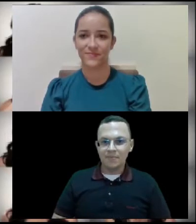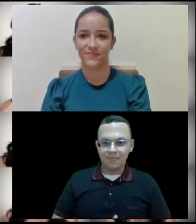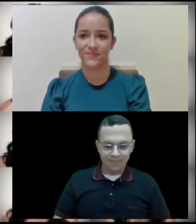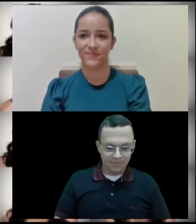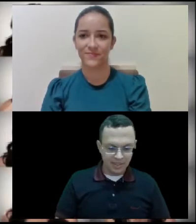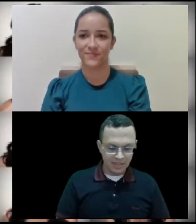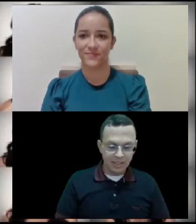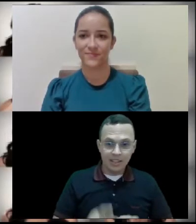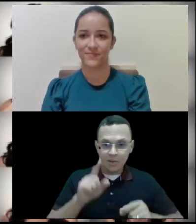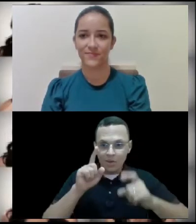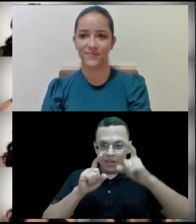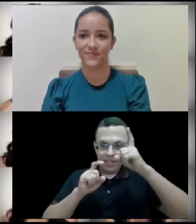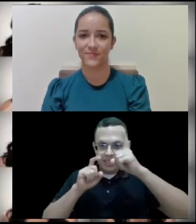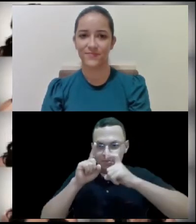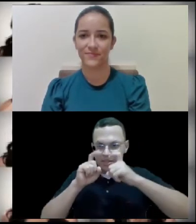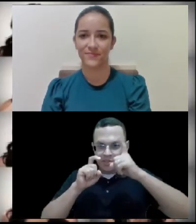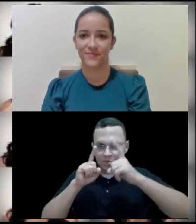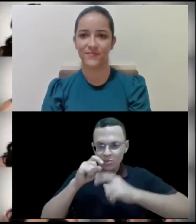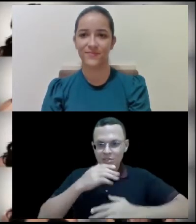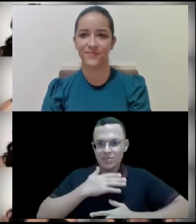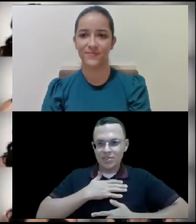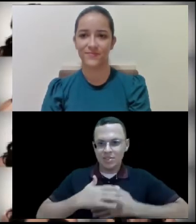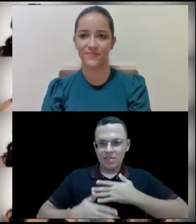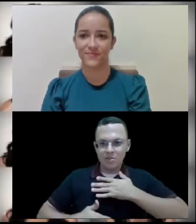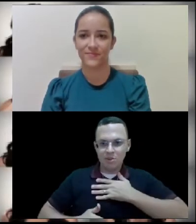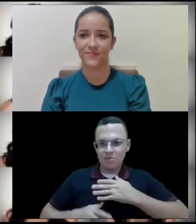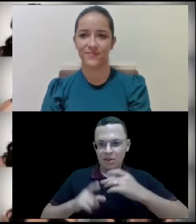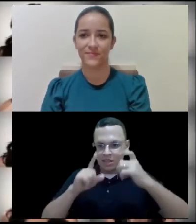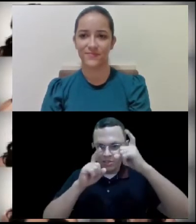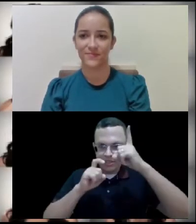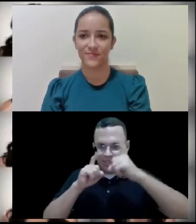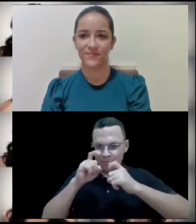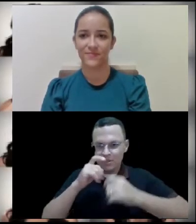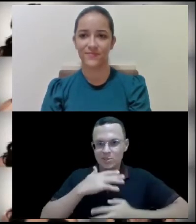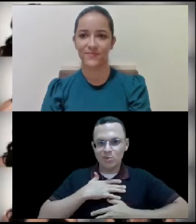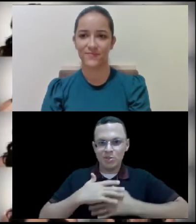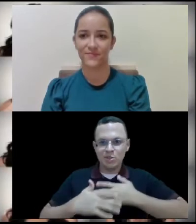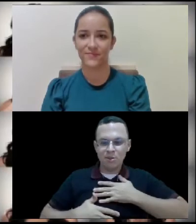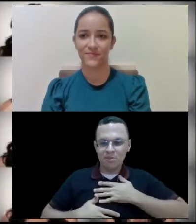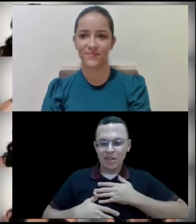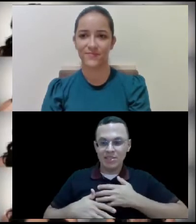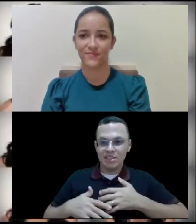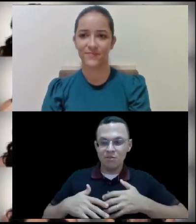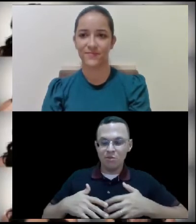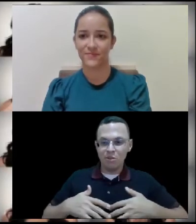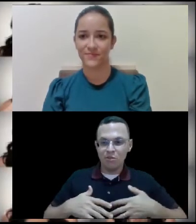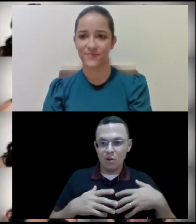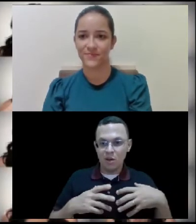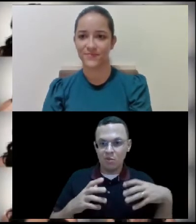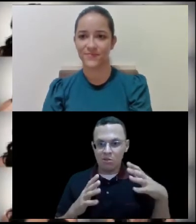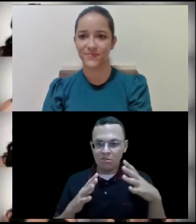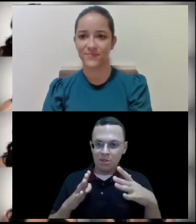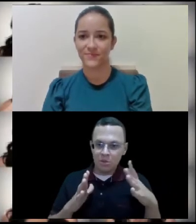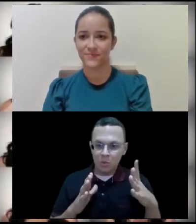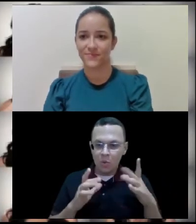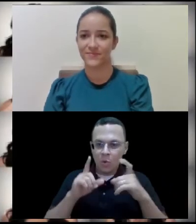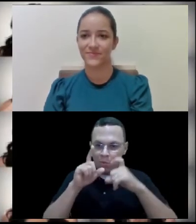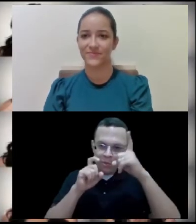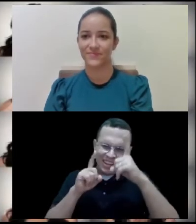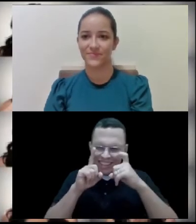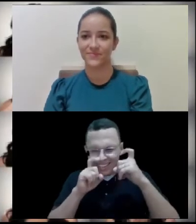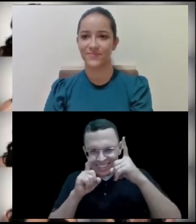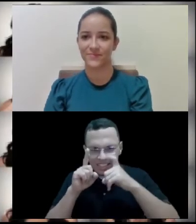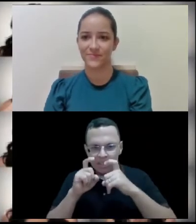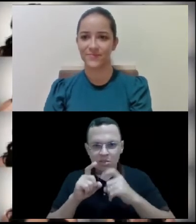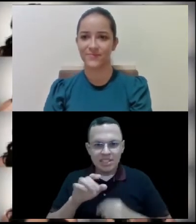menina. Então, ó, expressões não manuais. Expressões não manuais, que envolvem o movimento do